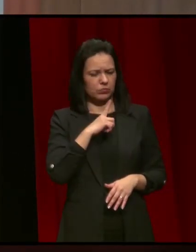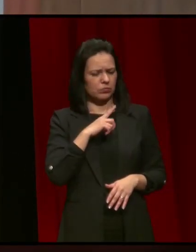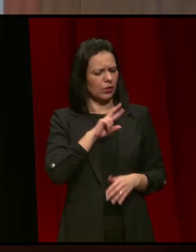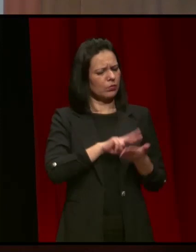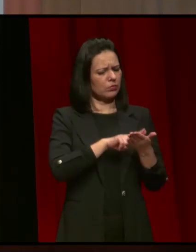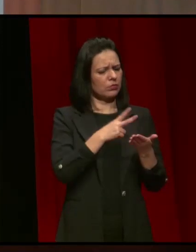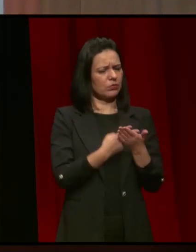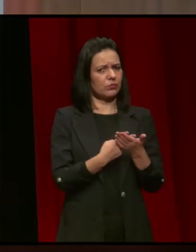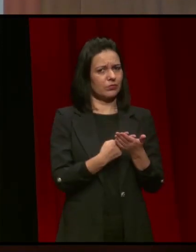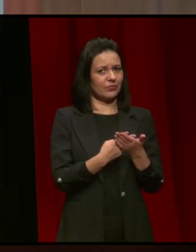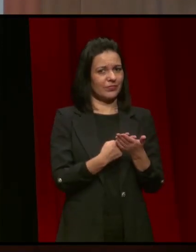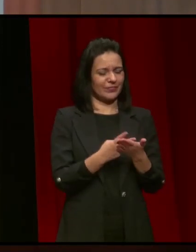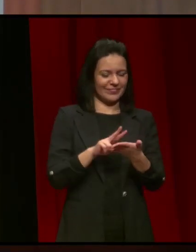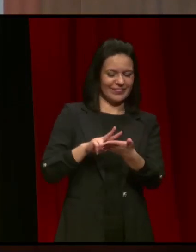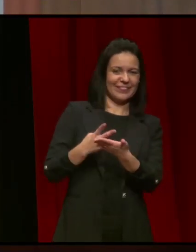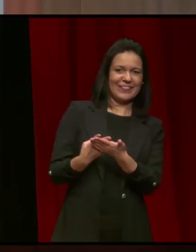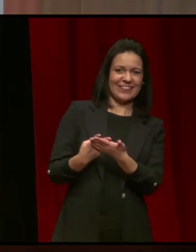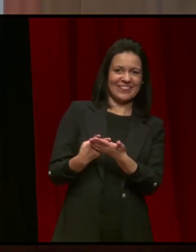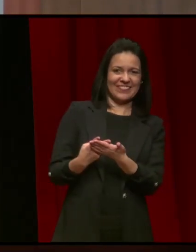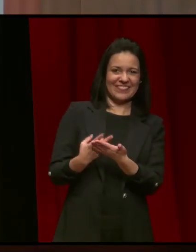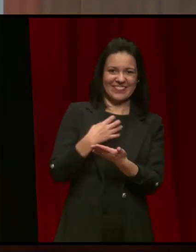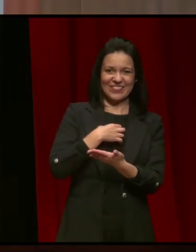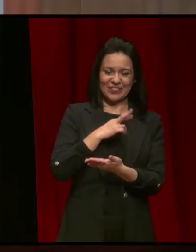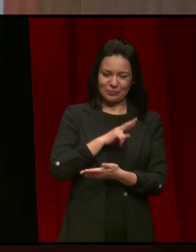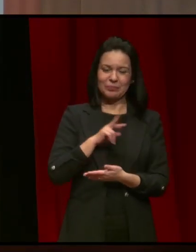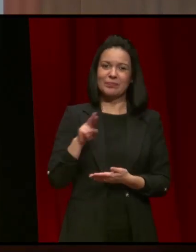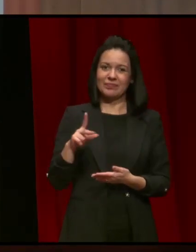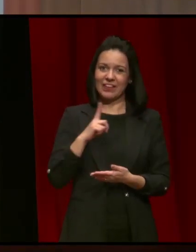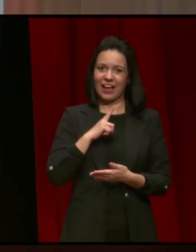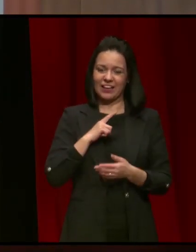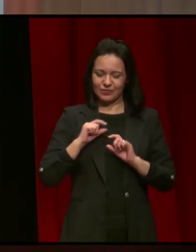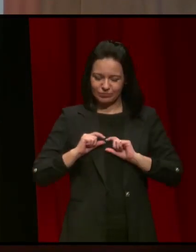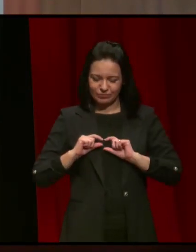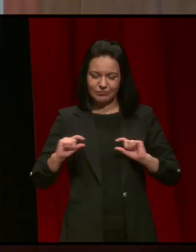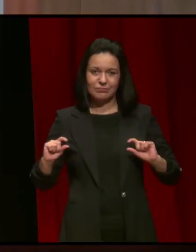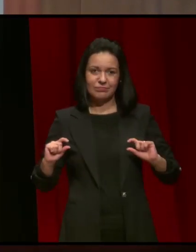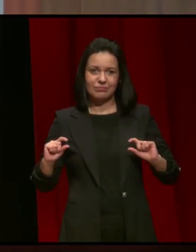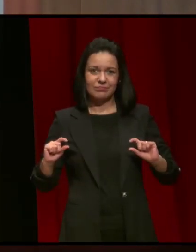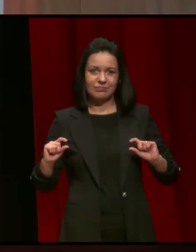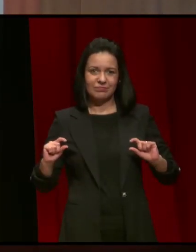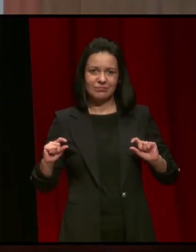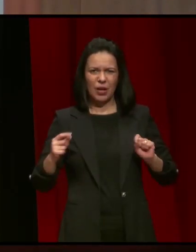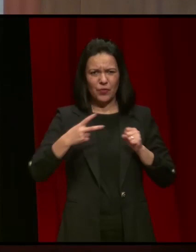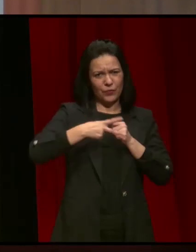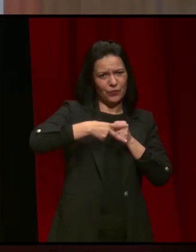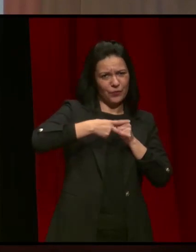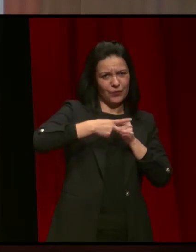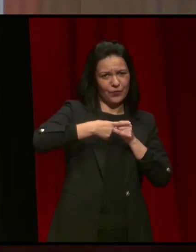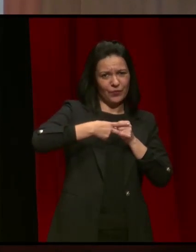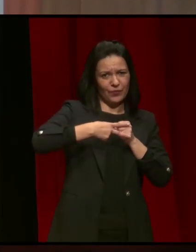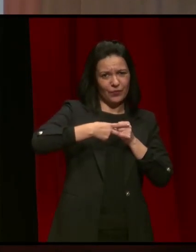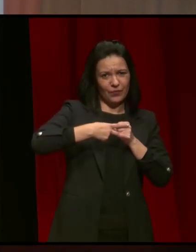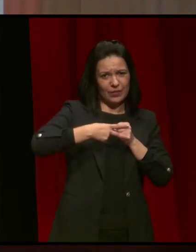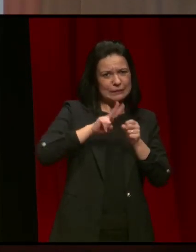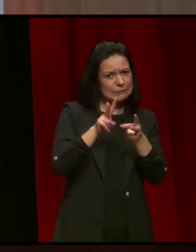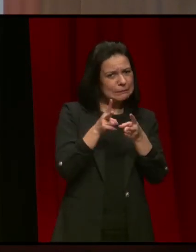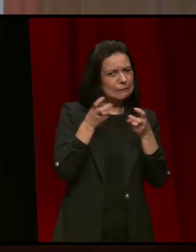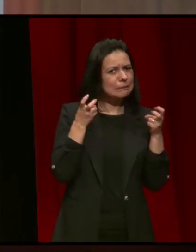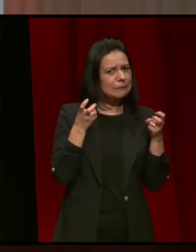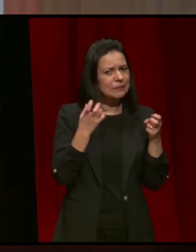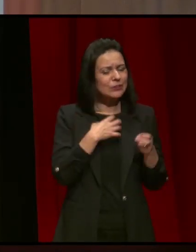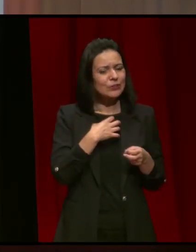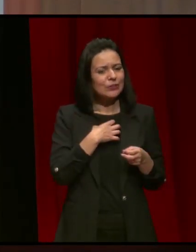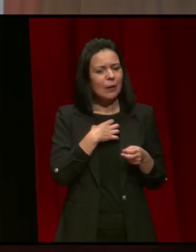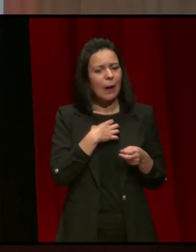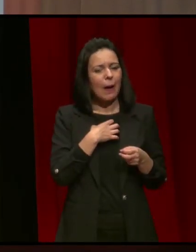ó, né, quatro aqui e uma embaixo, de repente você vê que o verbo, você aí começa a ver de um